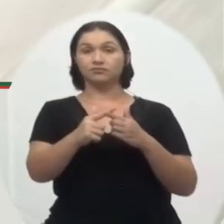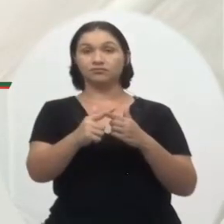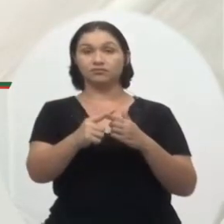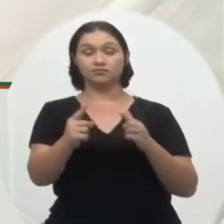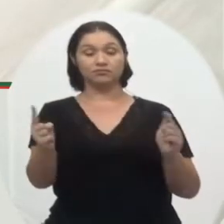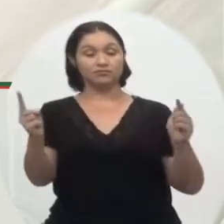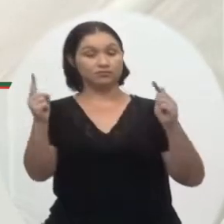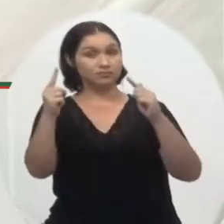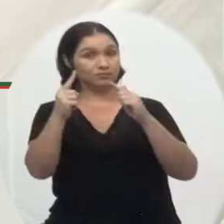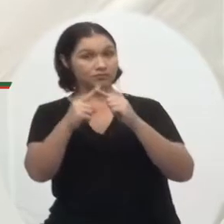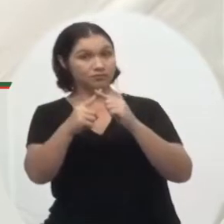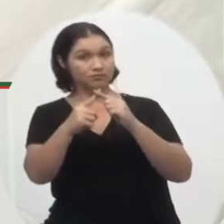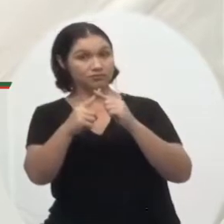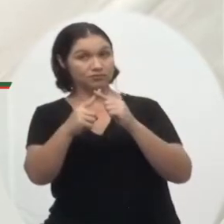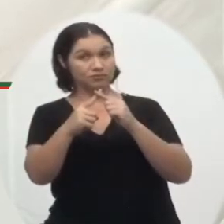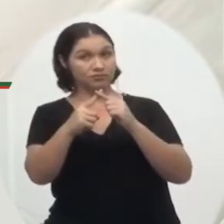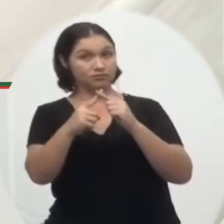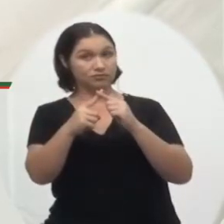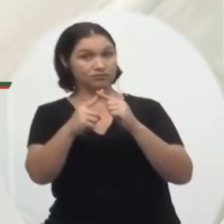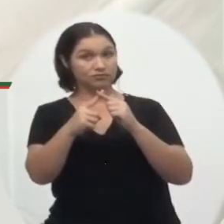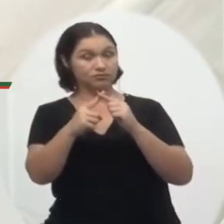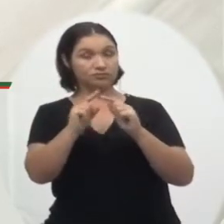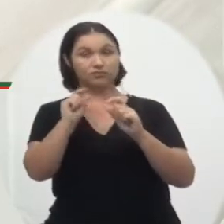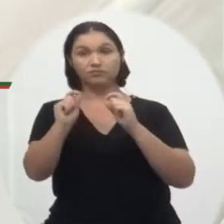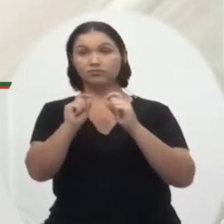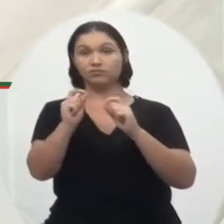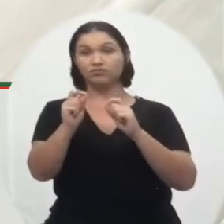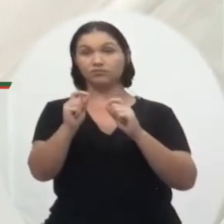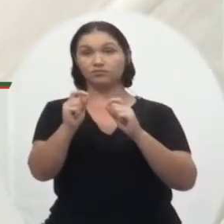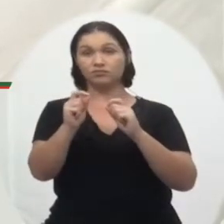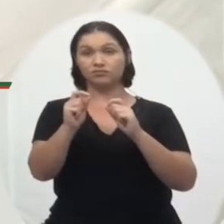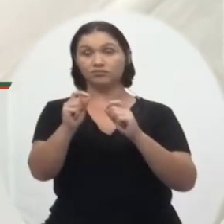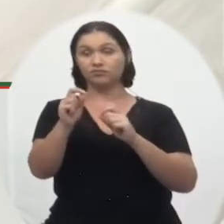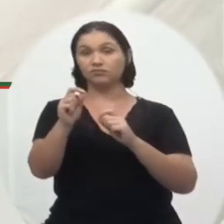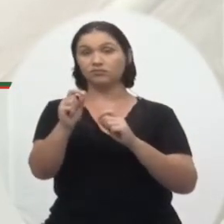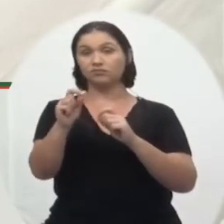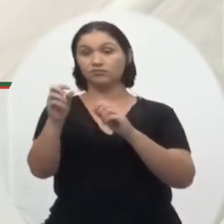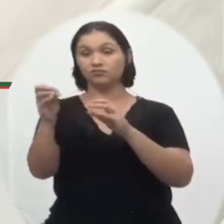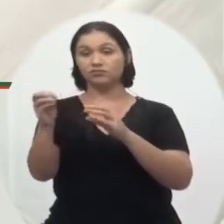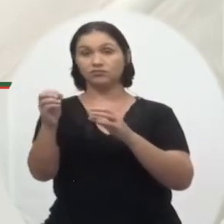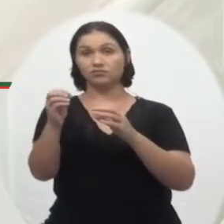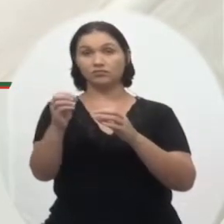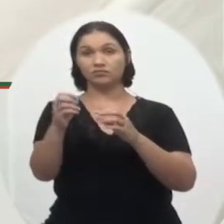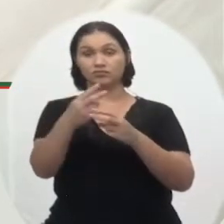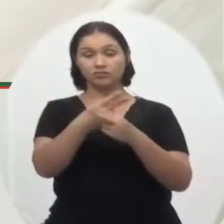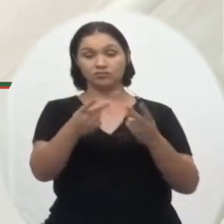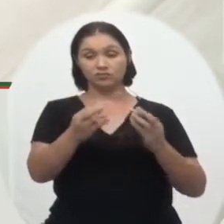competitivo, como é o segmento de encomendas pequenas e fracionadas.